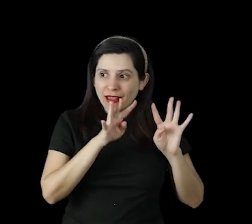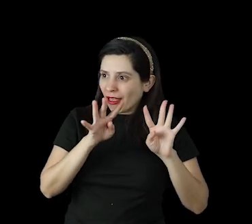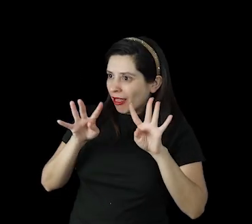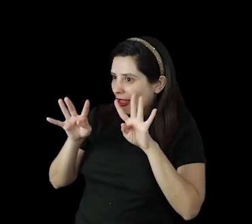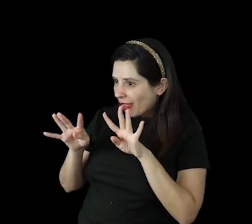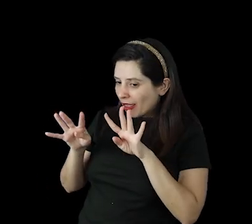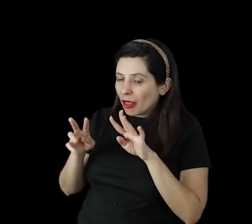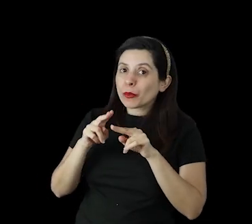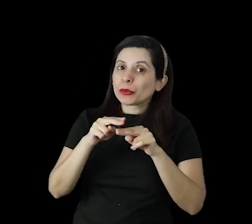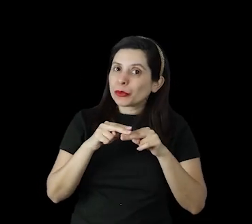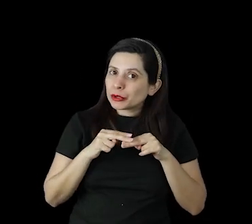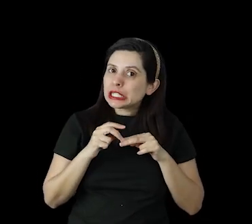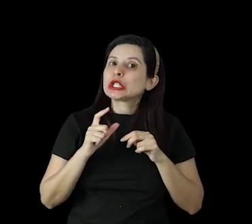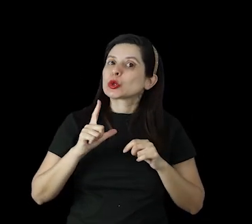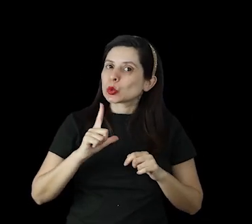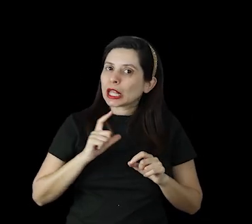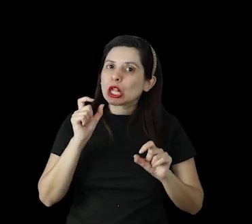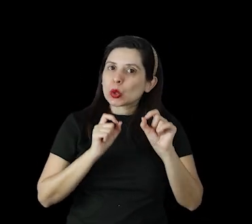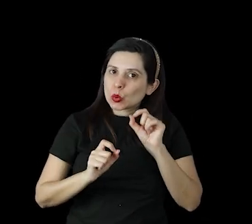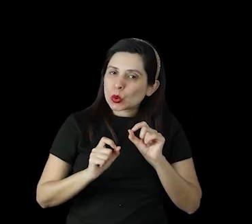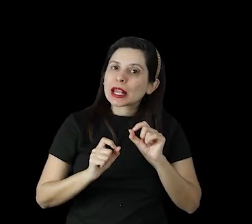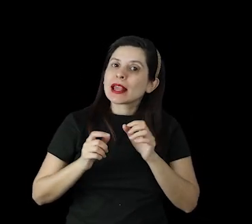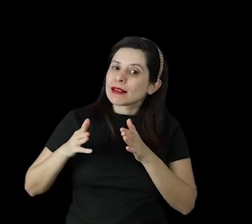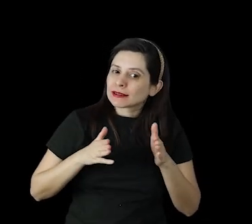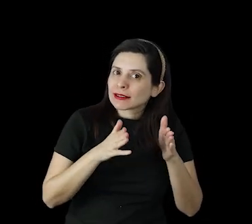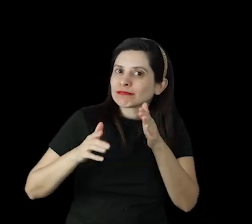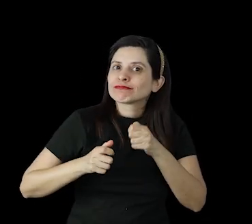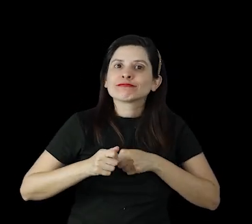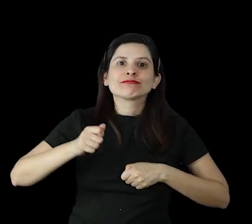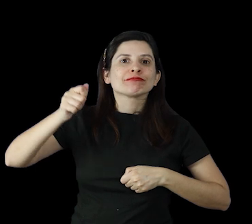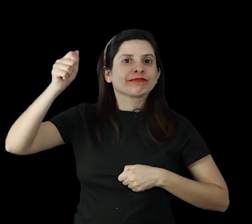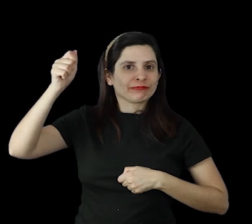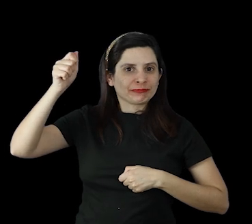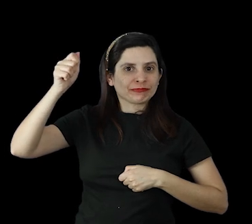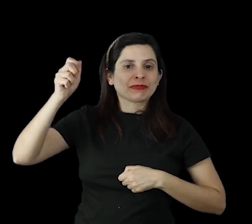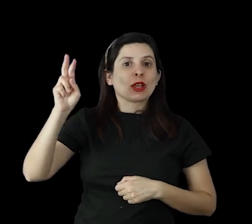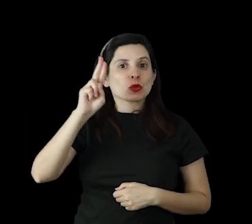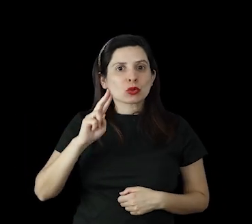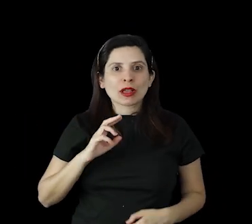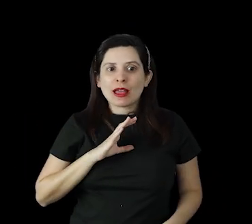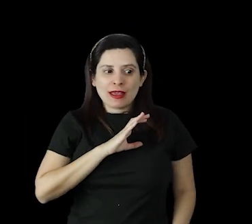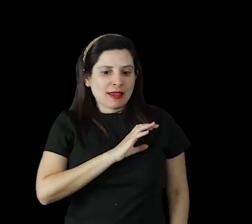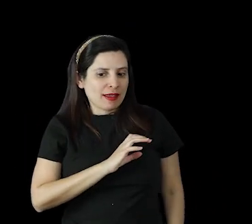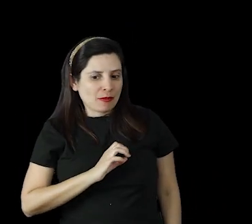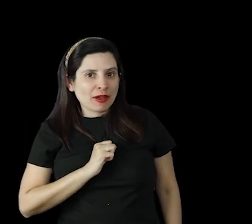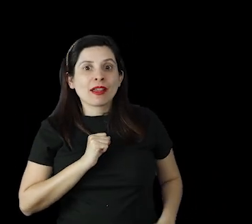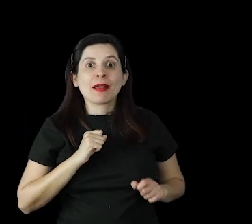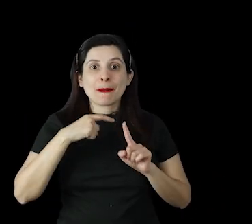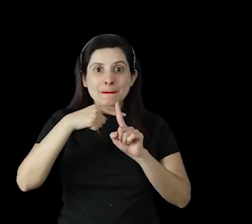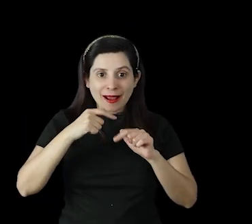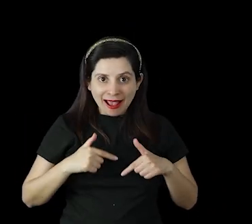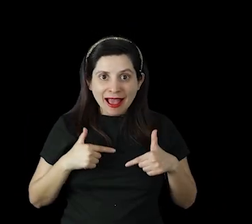isso que tem essa jornada do herói, essa caça, né? Elas se baseiam nessas paixões e nessas ações